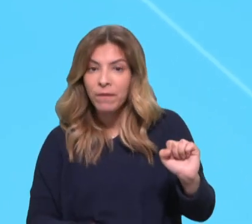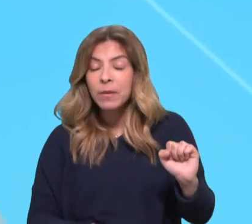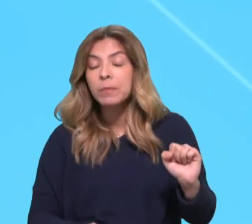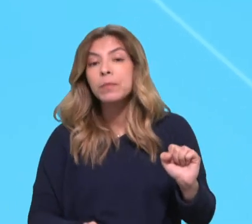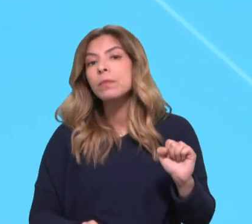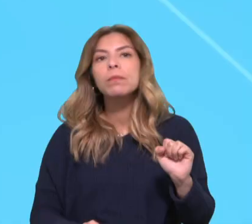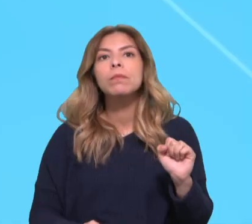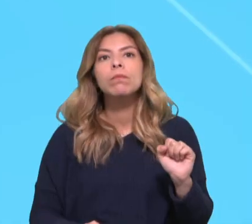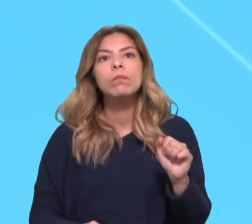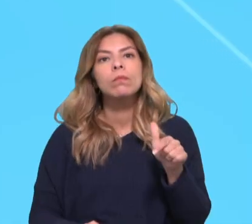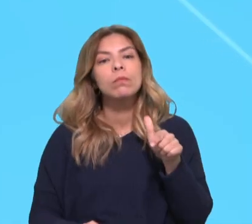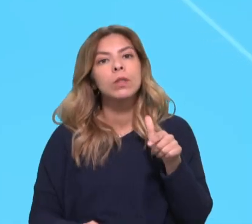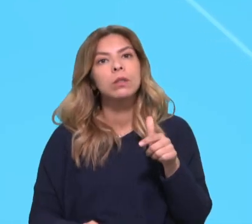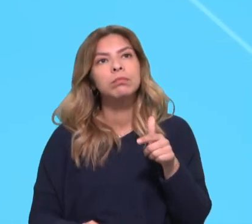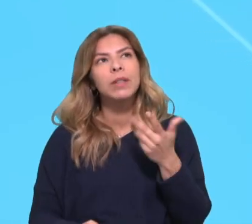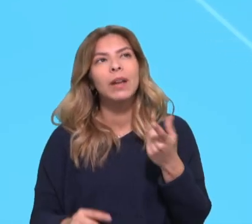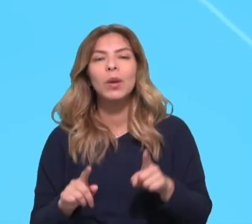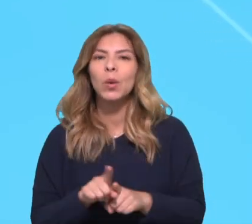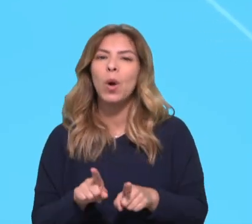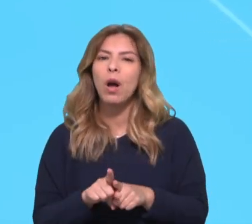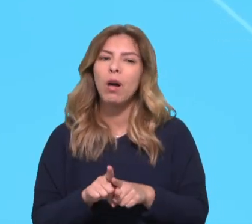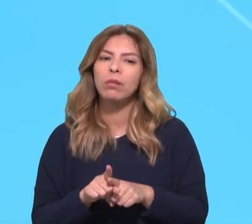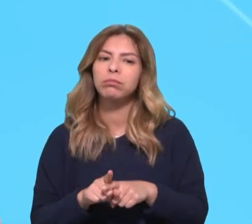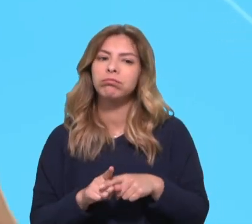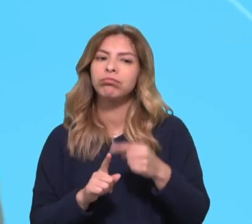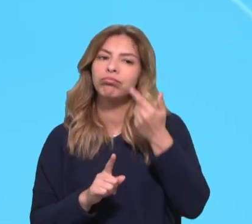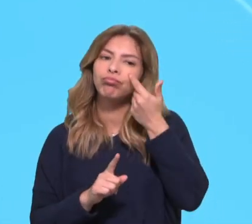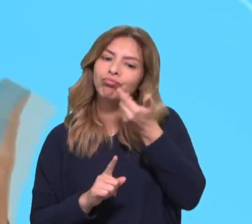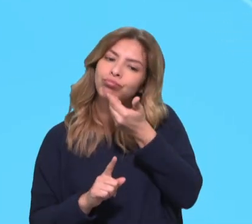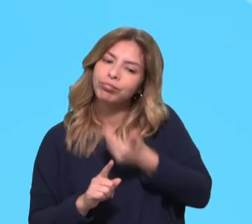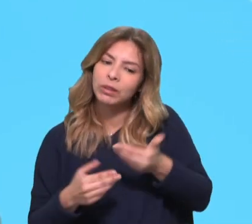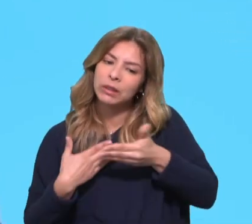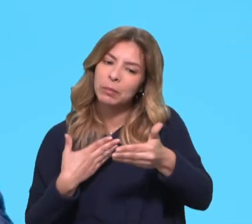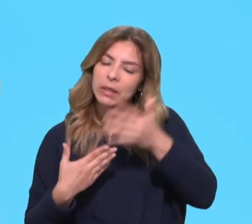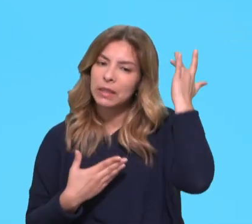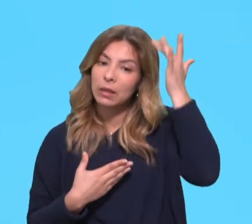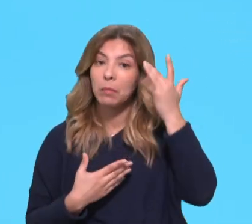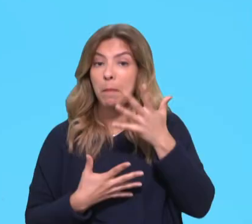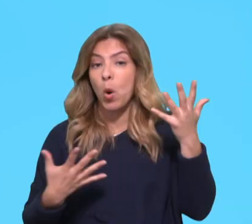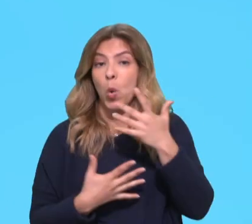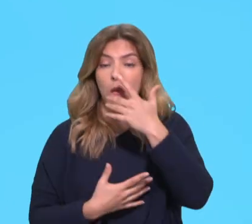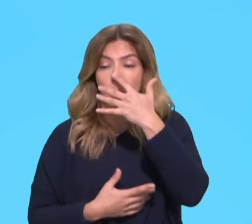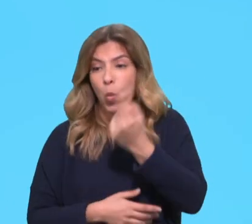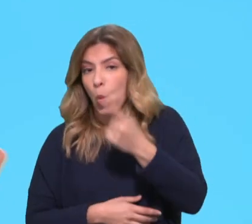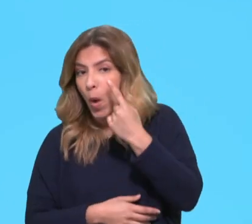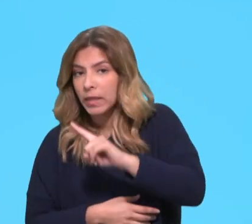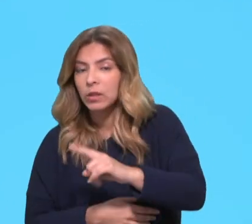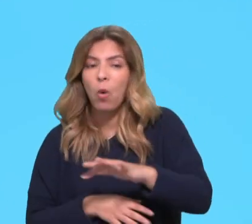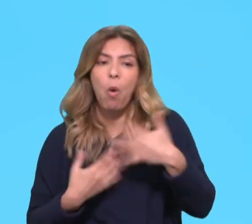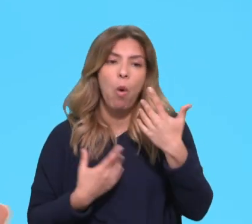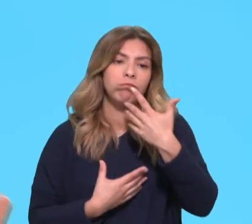um repartir desta experiência da Semana Santa, até por quem não conhece, por quem não é cristão, mas que